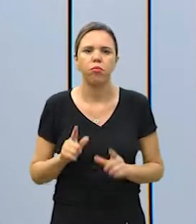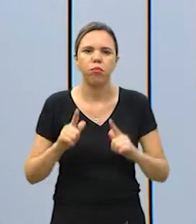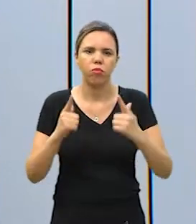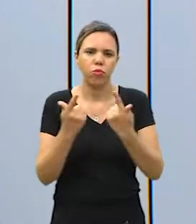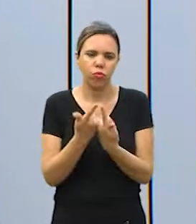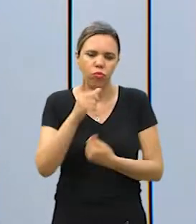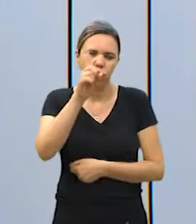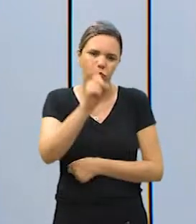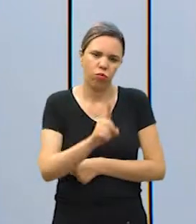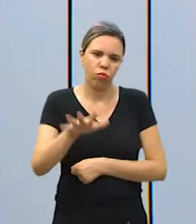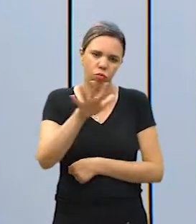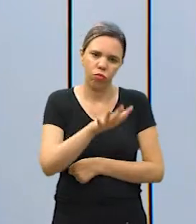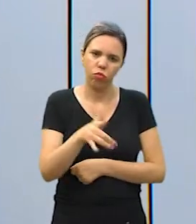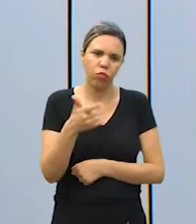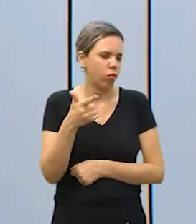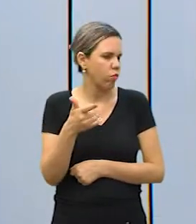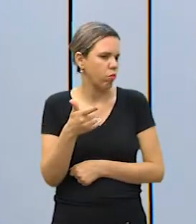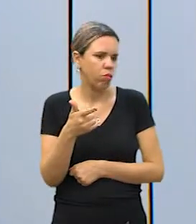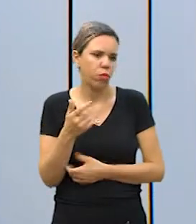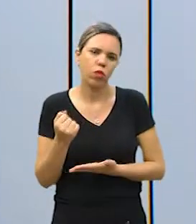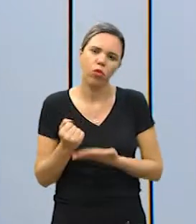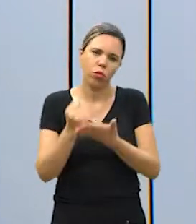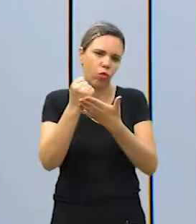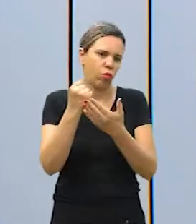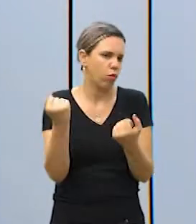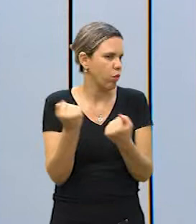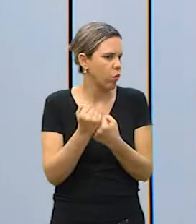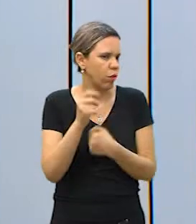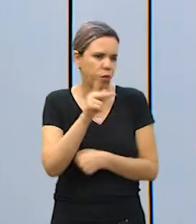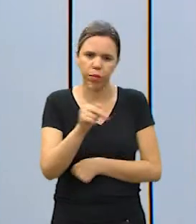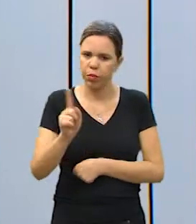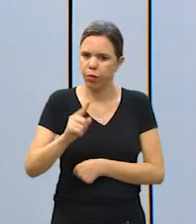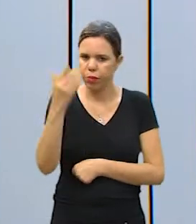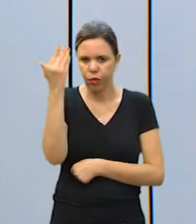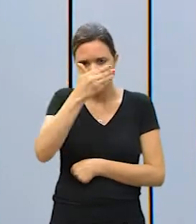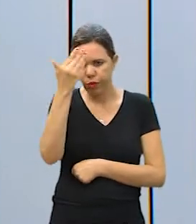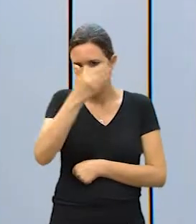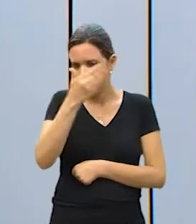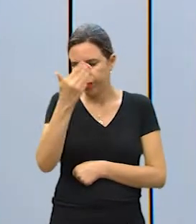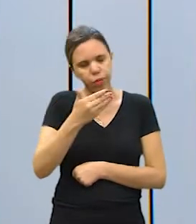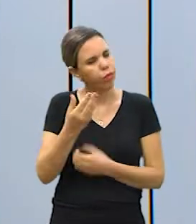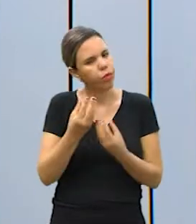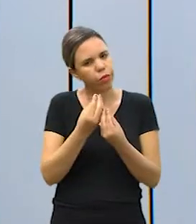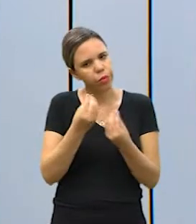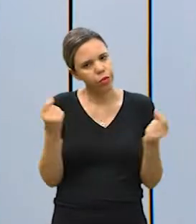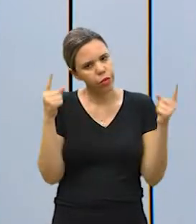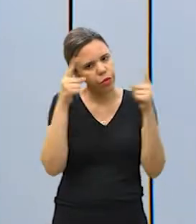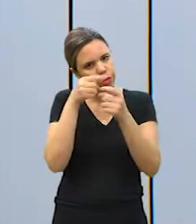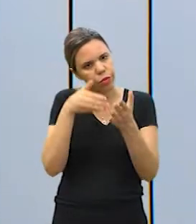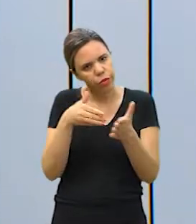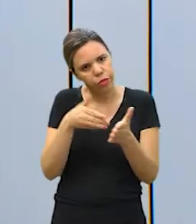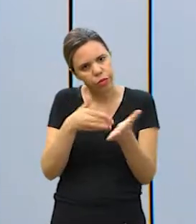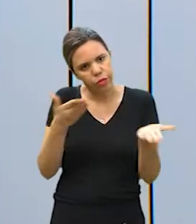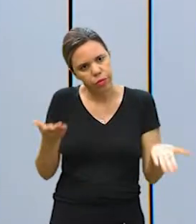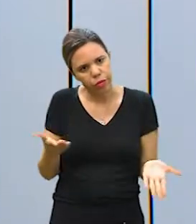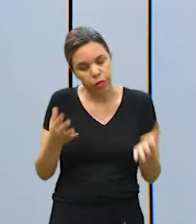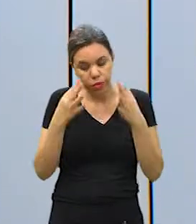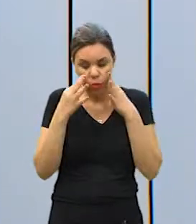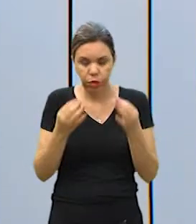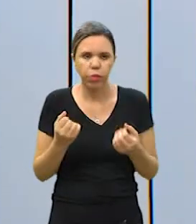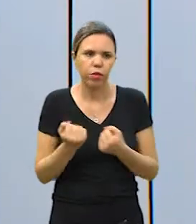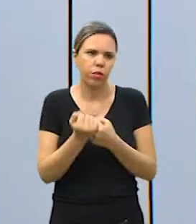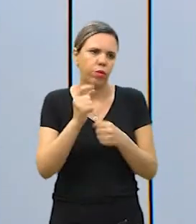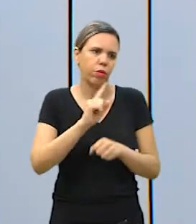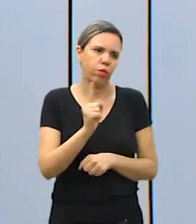alguns gestores e alguns diretores que não pouparam professores, né? E não tiveram acessibilidade para ver essa dificuldade e